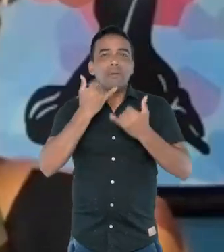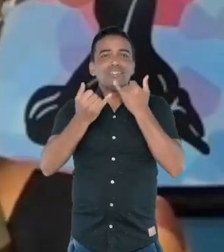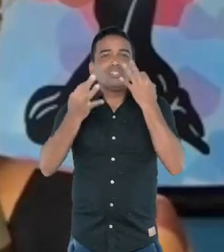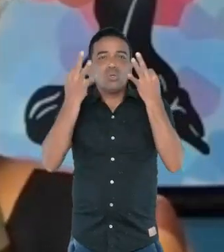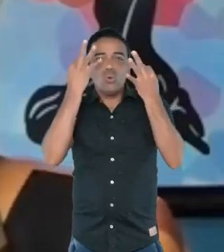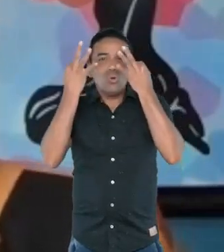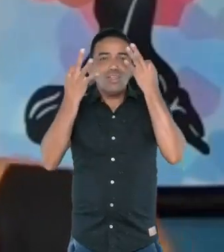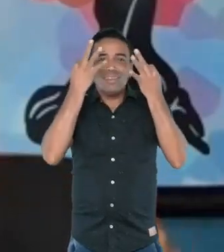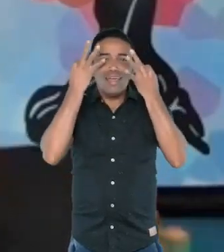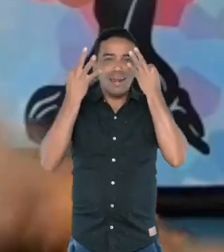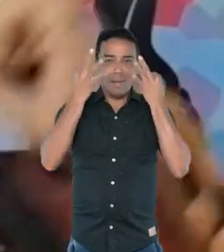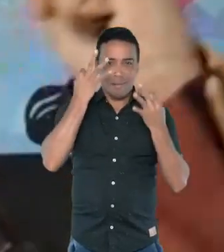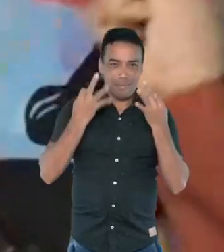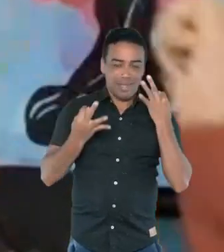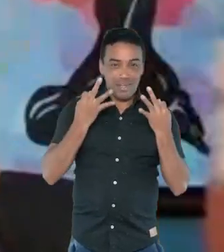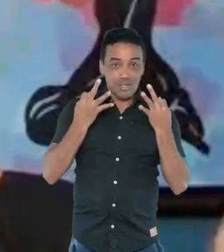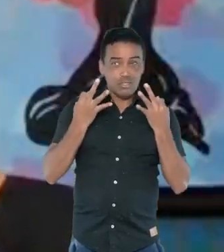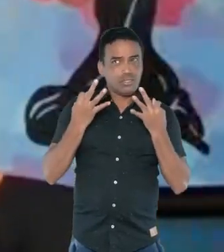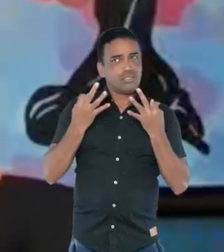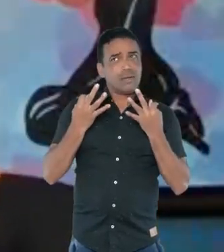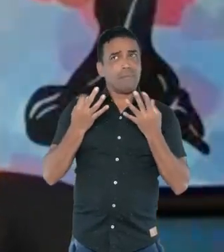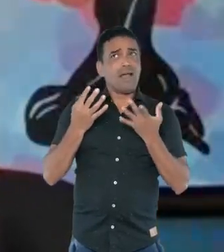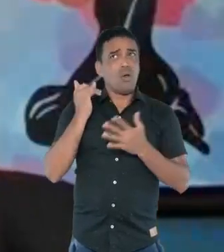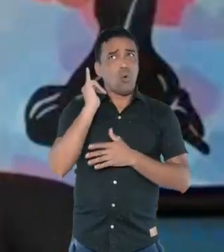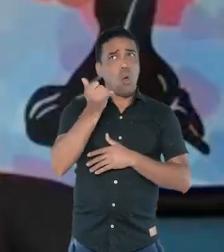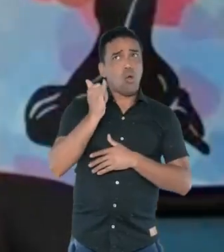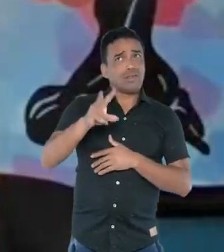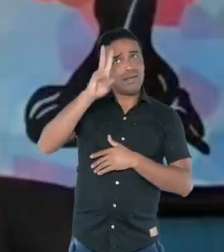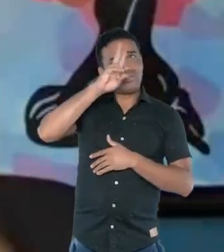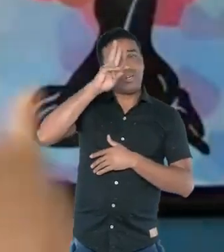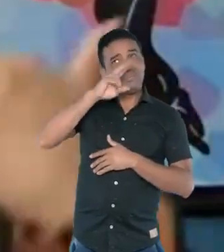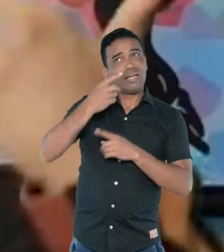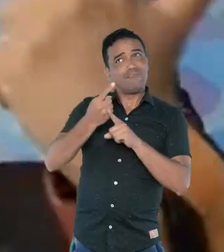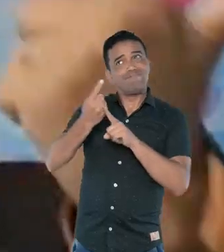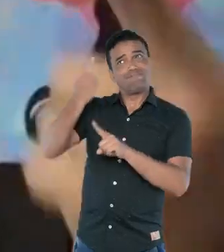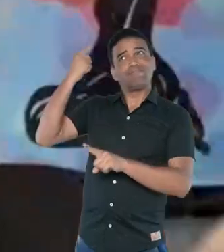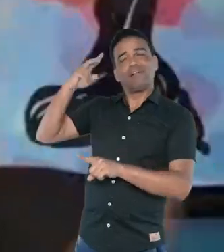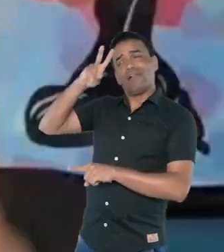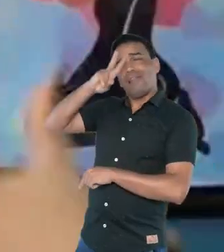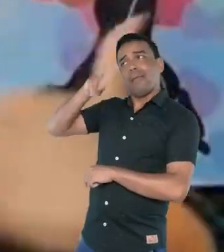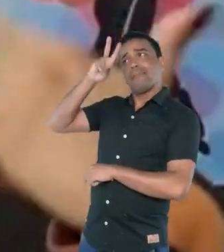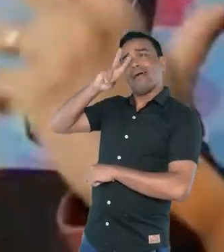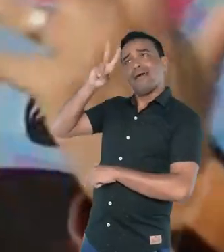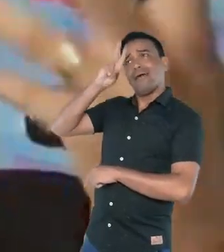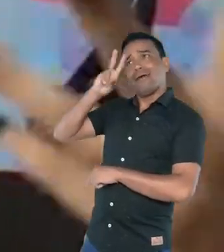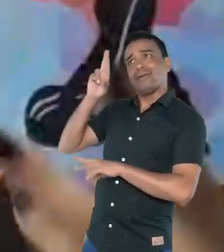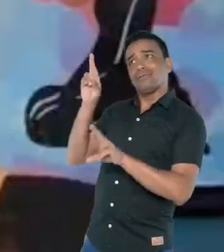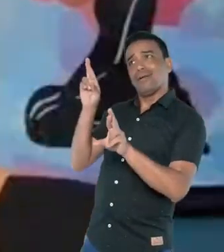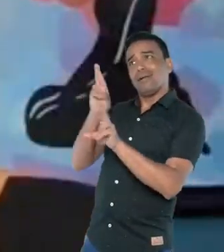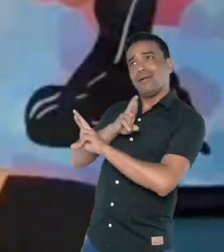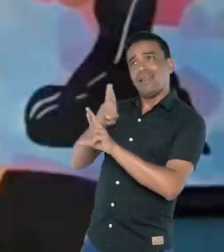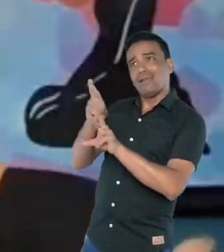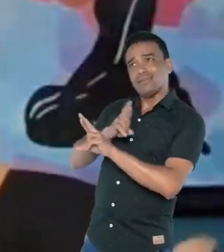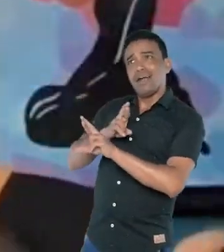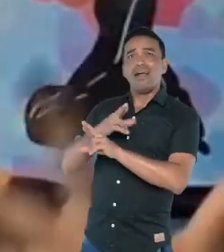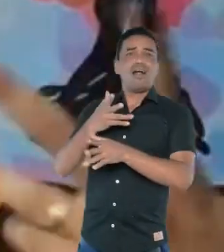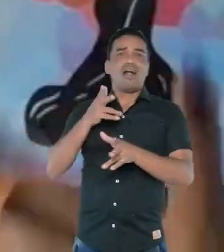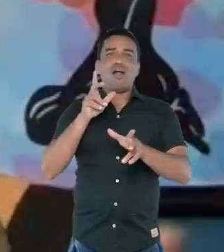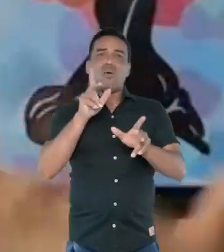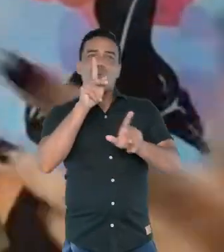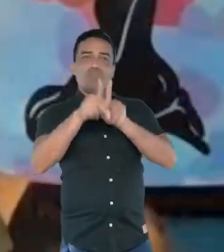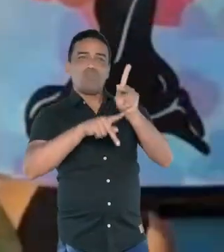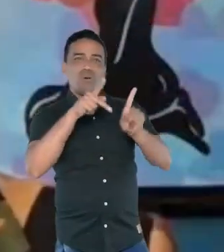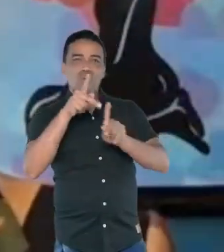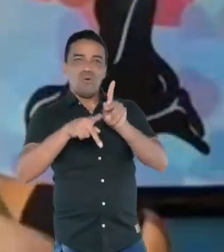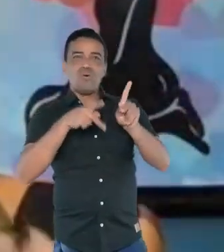porque para contar as histórias eu precisava revisitar essas histórias, então revisitar a minha relação com os livros, revisitar a minha